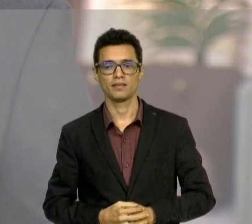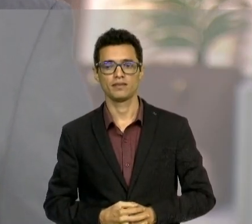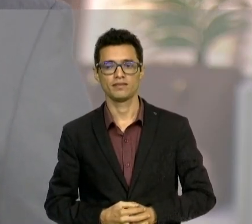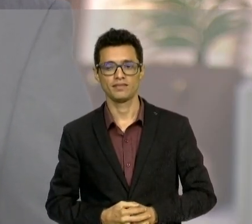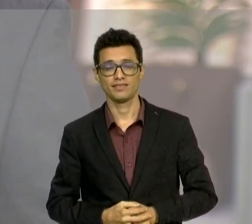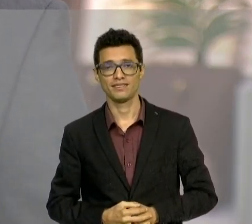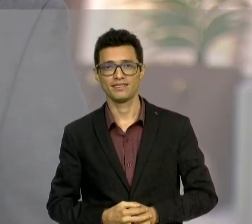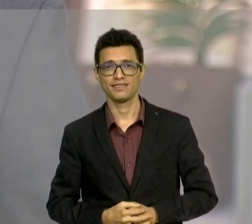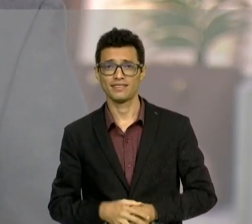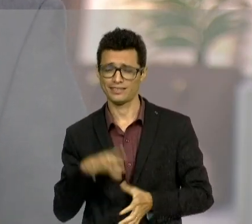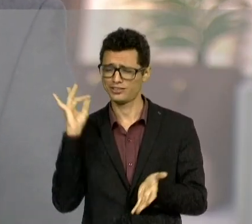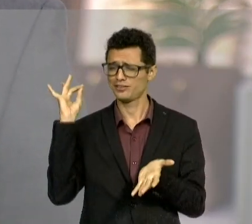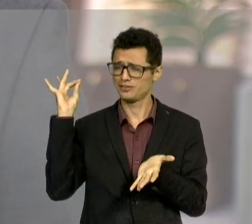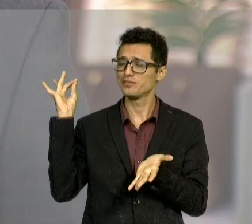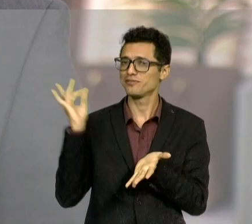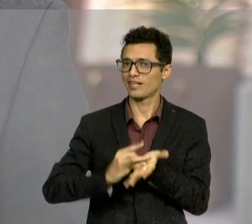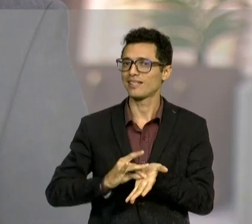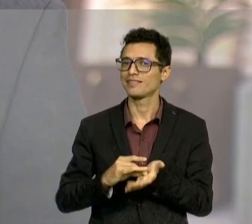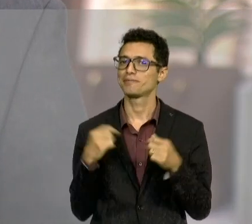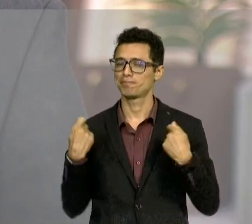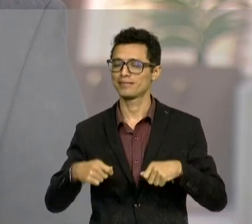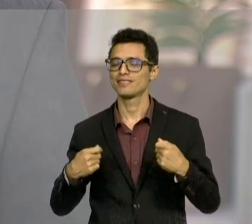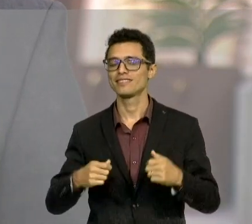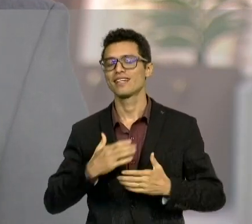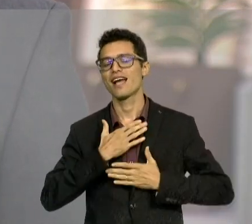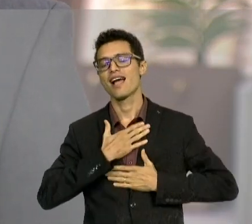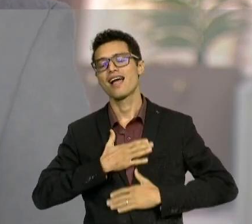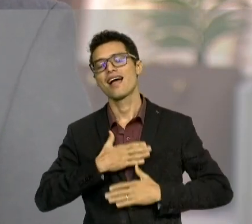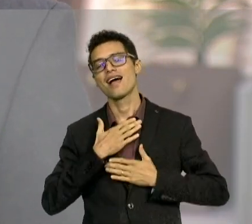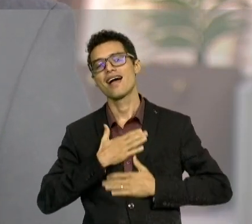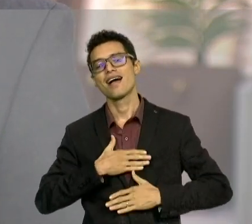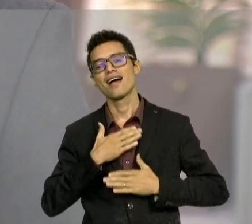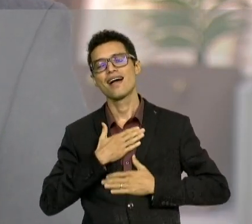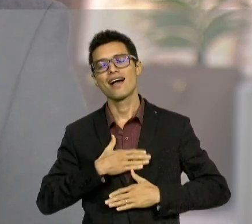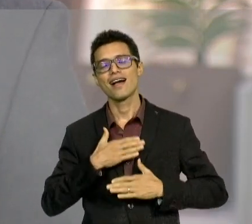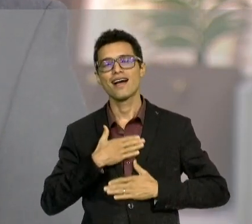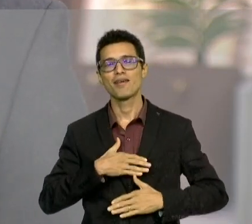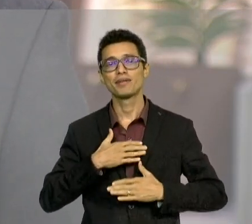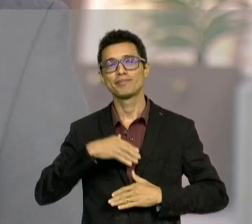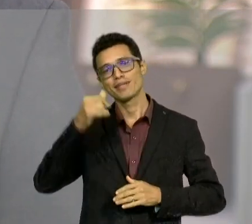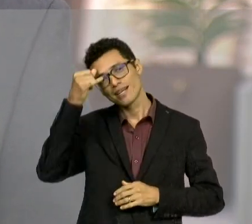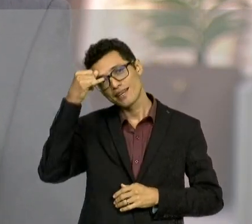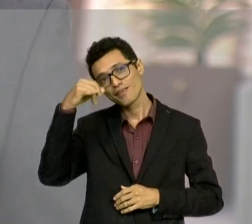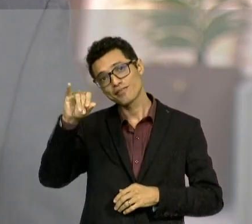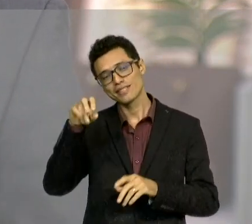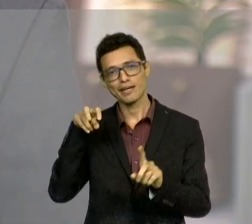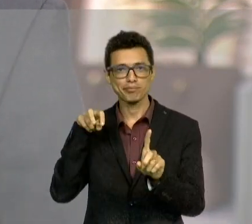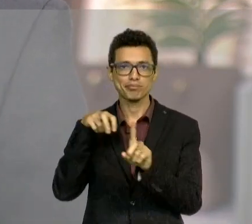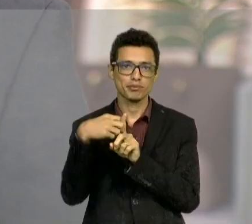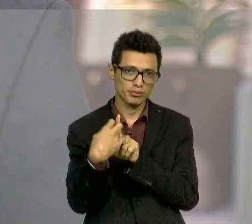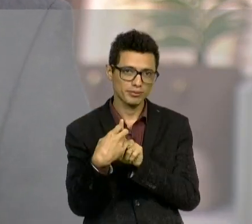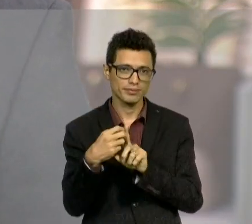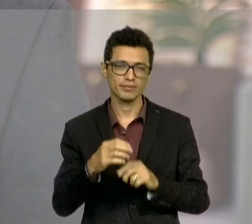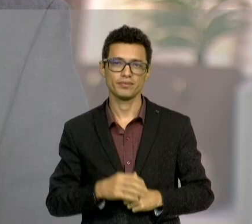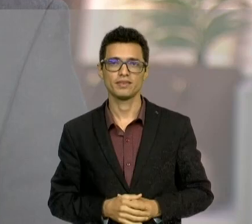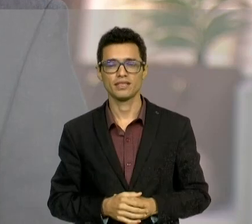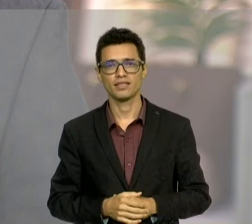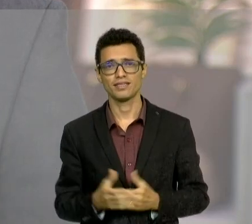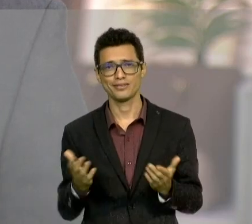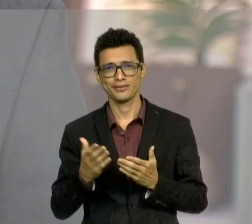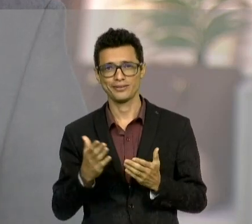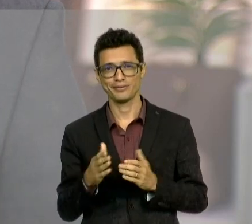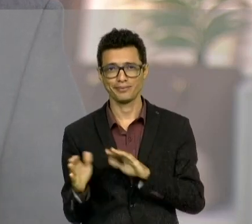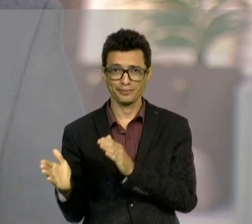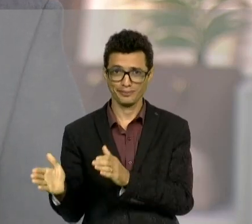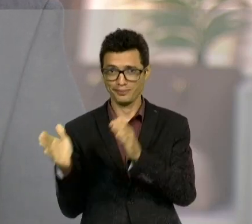De fato, é preciso manter a calma e priorizar a paciência para reduzir os riscos de acidentes. Mudando totalmente de assunto, nós vamos